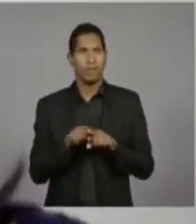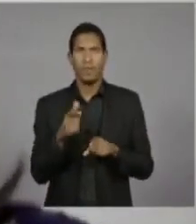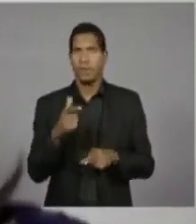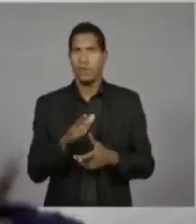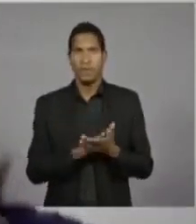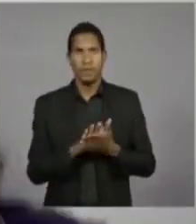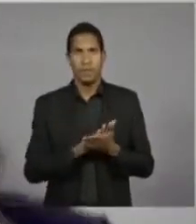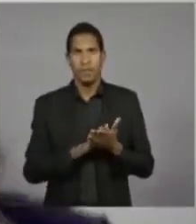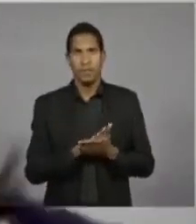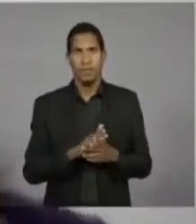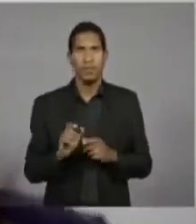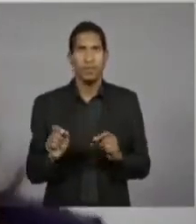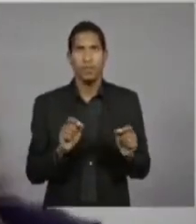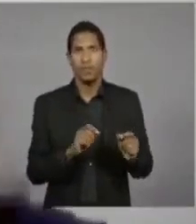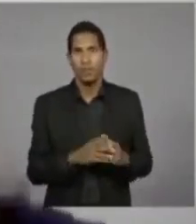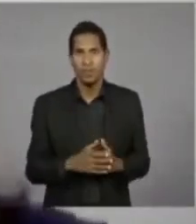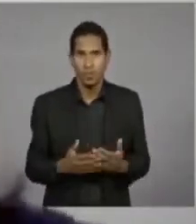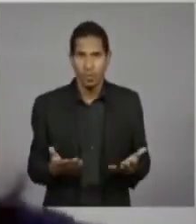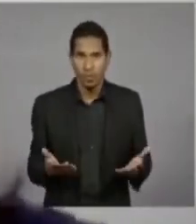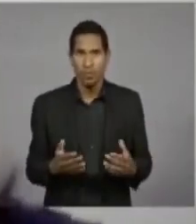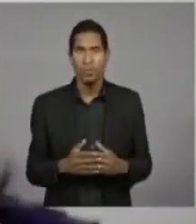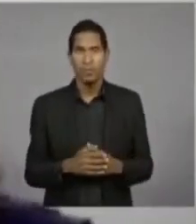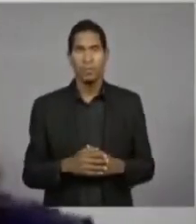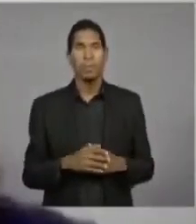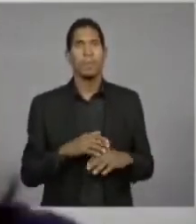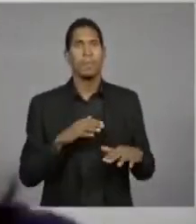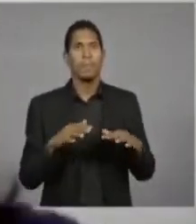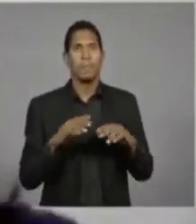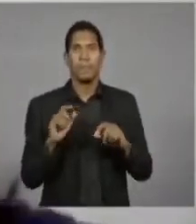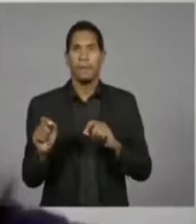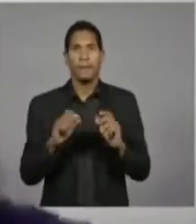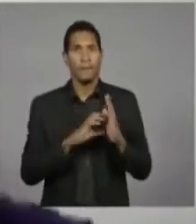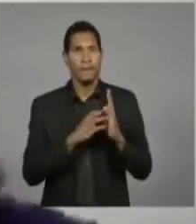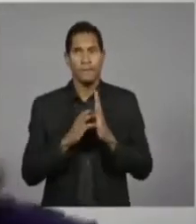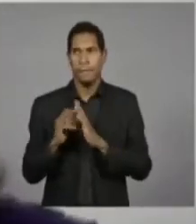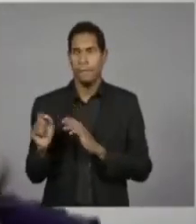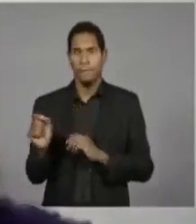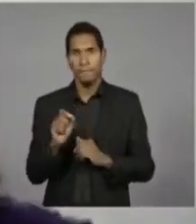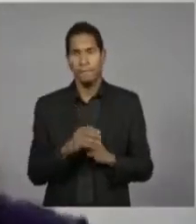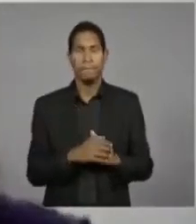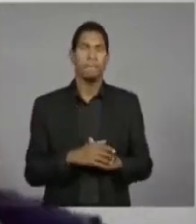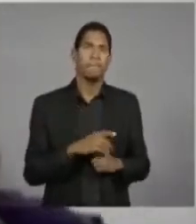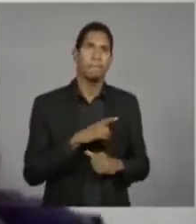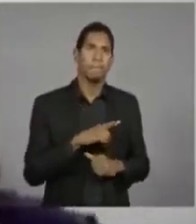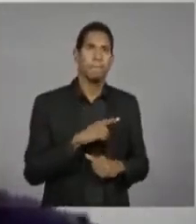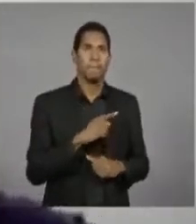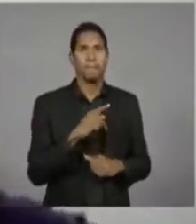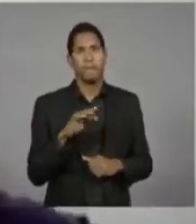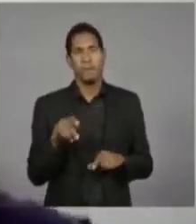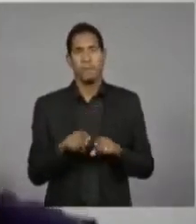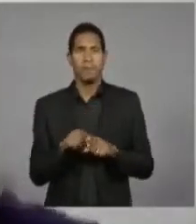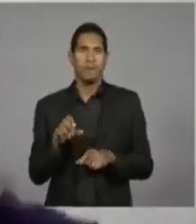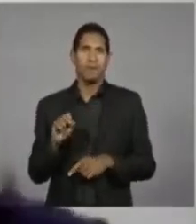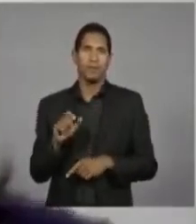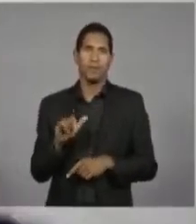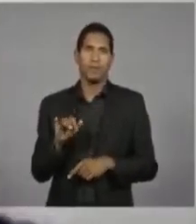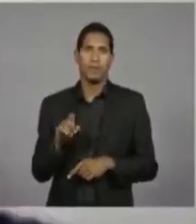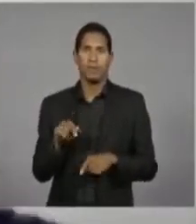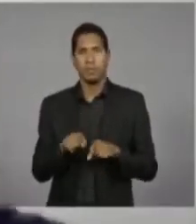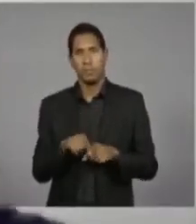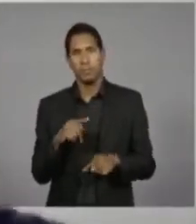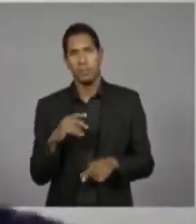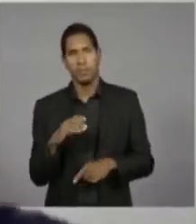candidato eleito, e estaríamos juntos ali em movimentos pluripartidários, com certeza, o PDT, o Solidariedade, o